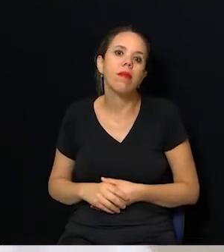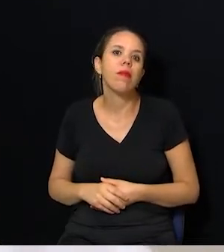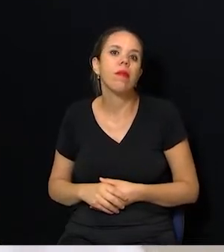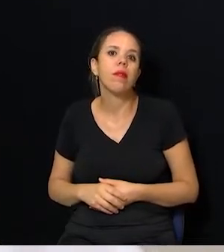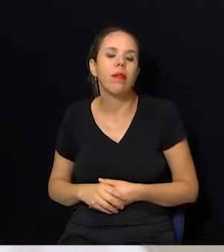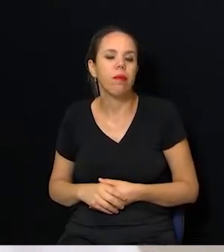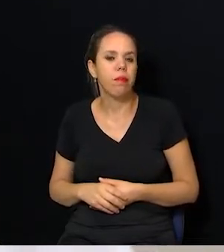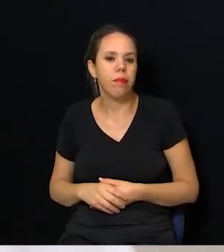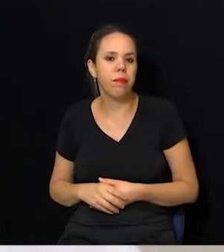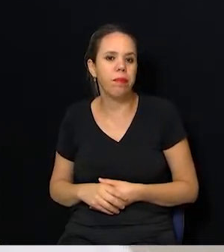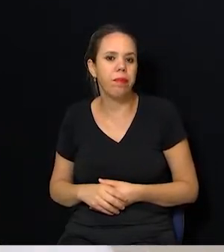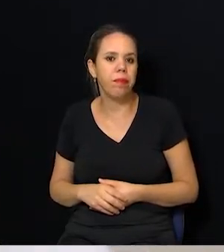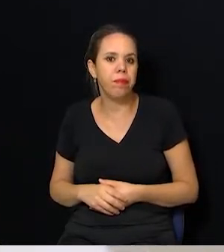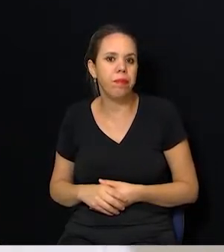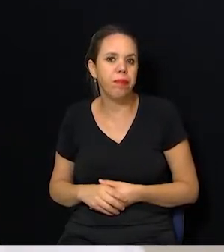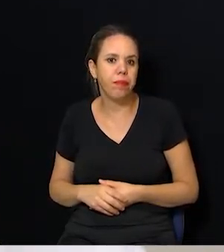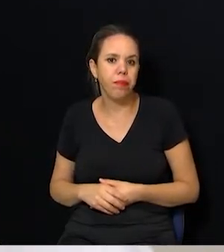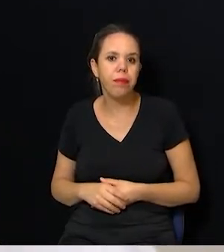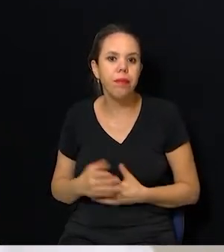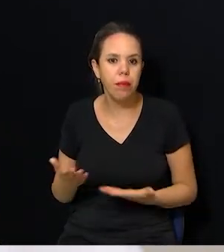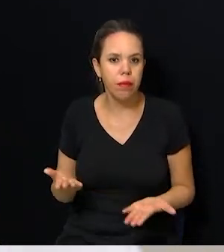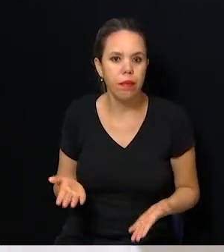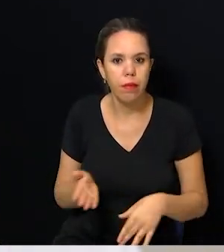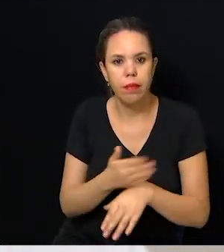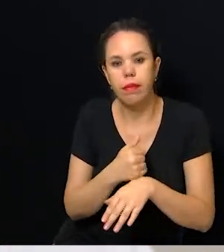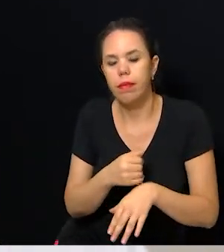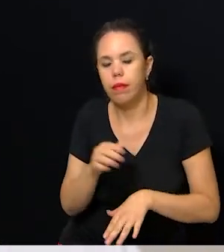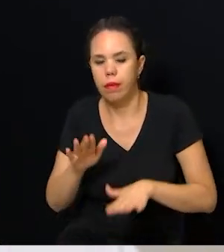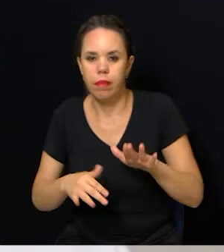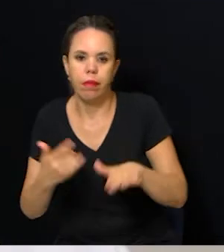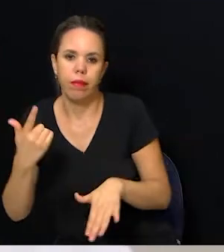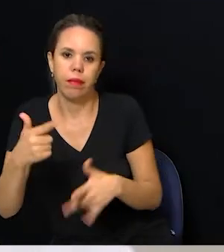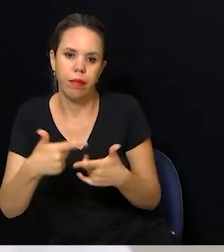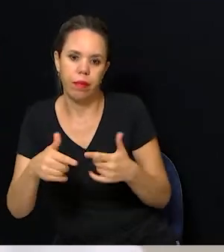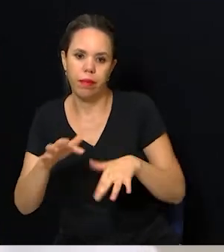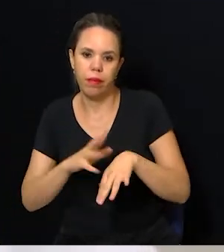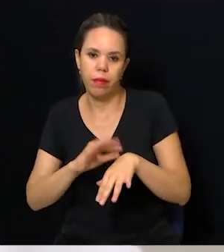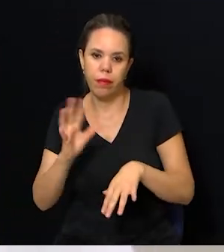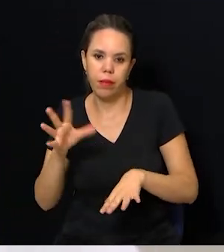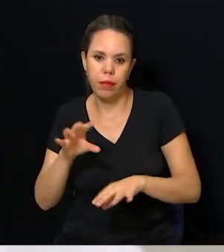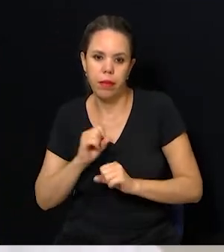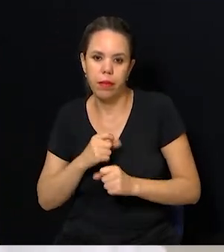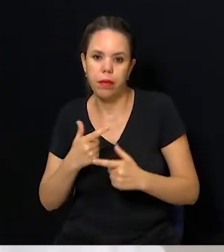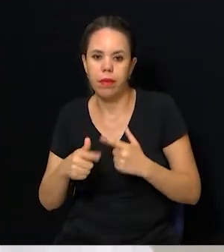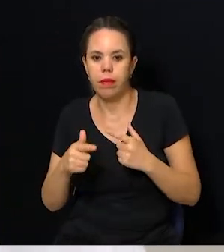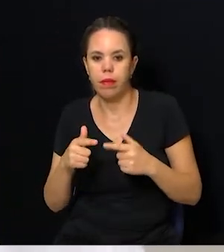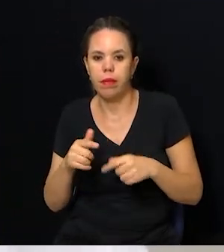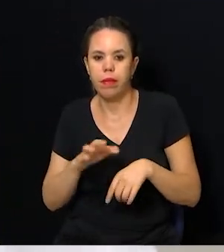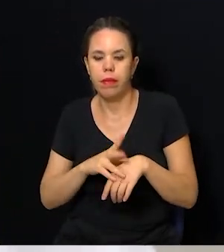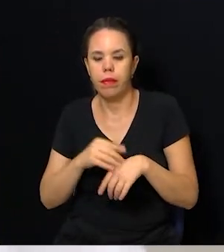idade mais precoce, né? Tem muito poucas outras situações que acometem a retina,